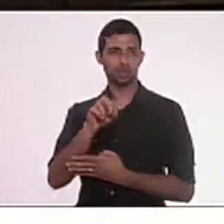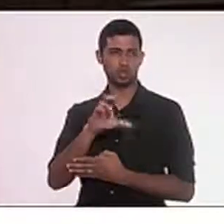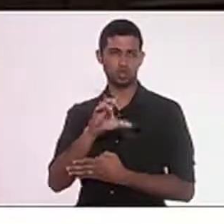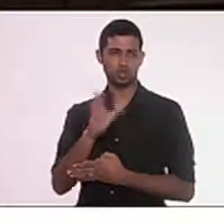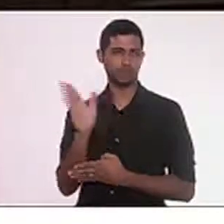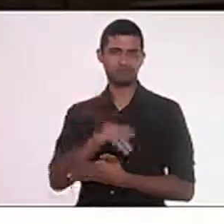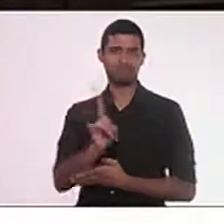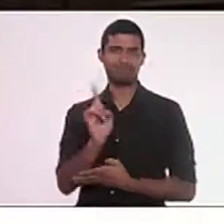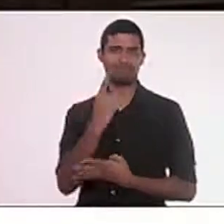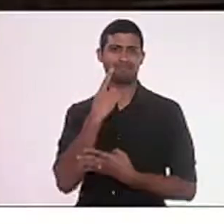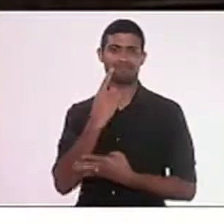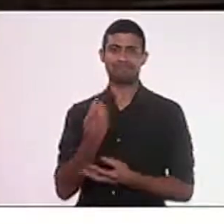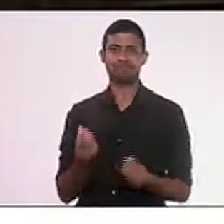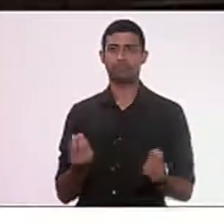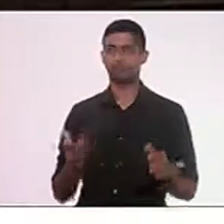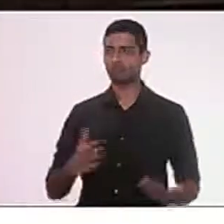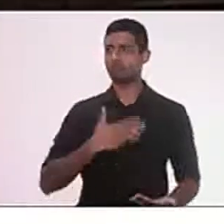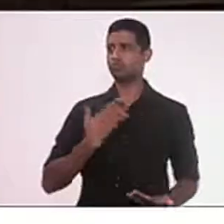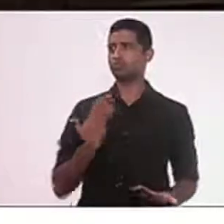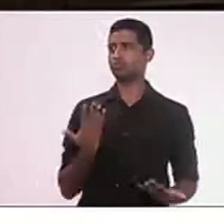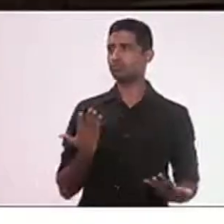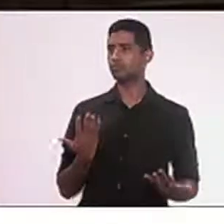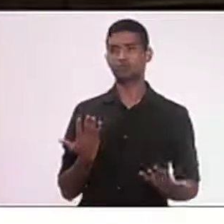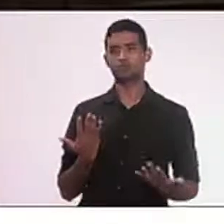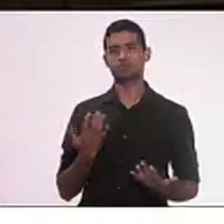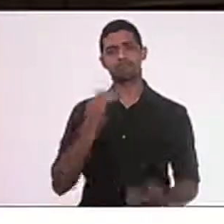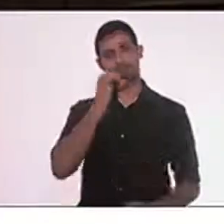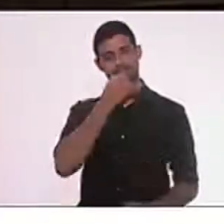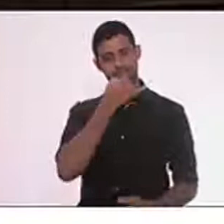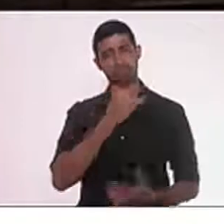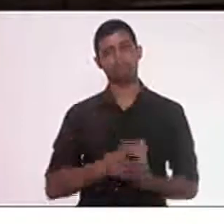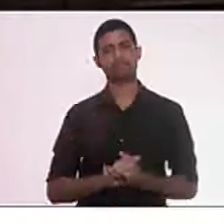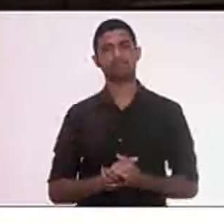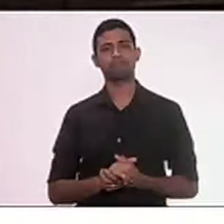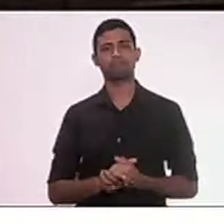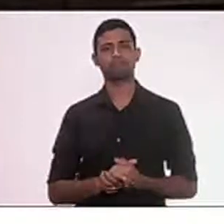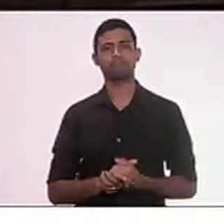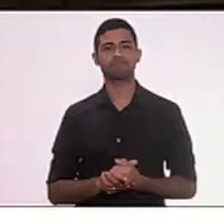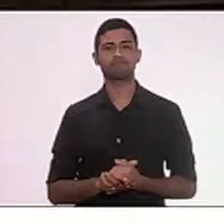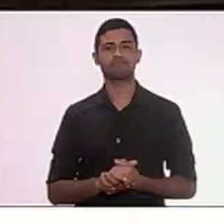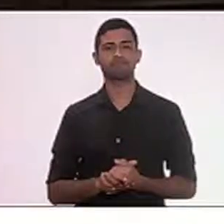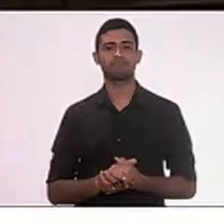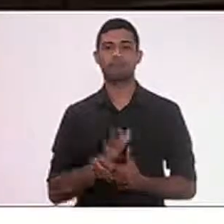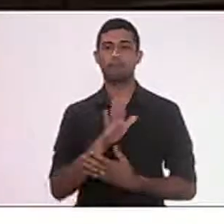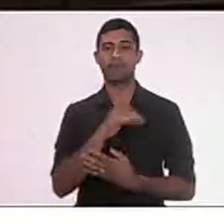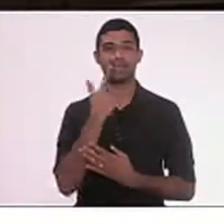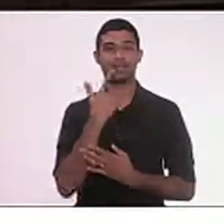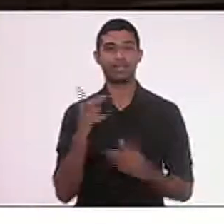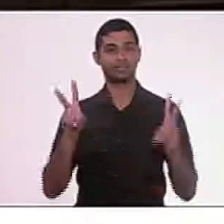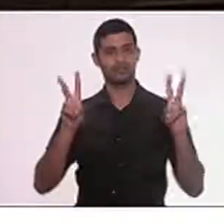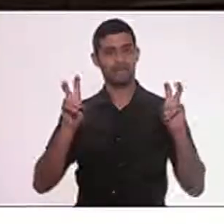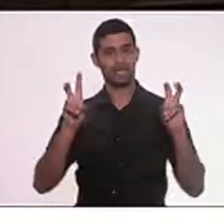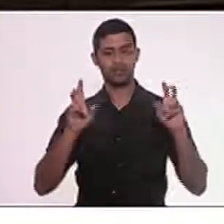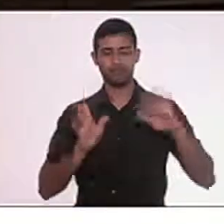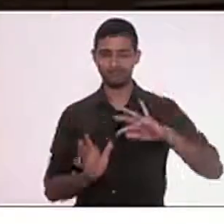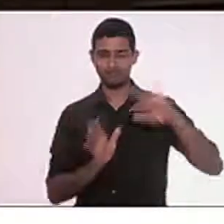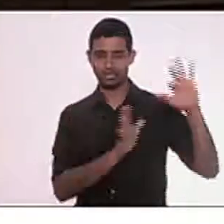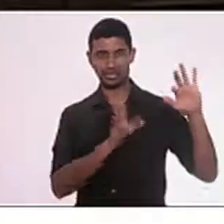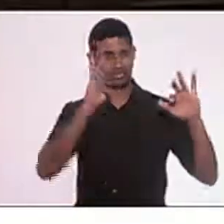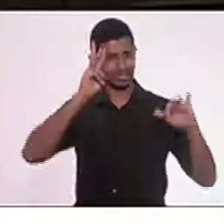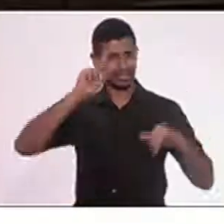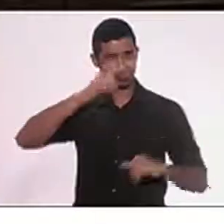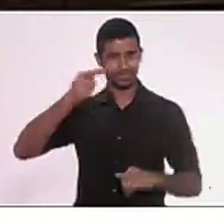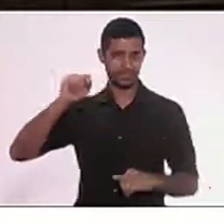de forma surpreendente, a meu ver, lamentável. Entretanto, este tema eu vou deixar para terça-feira que